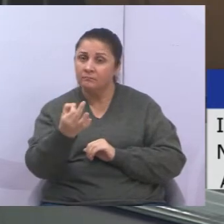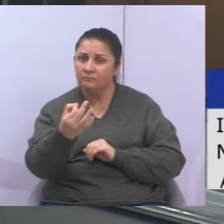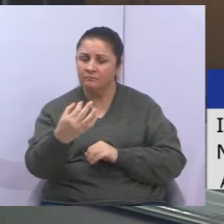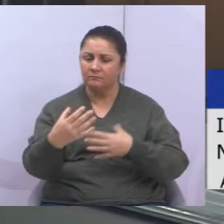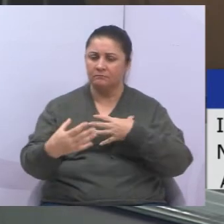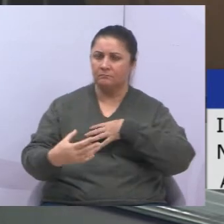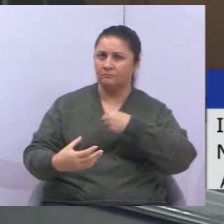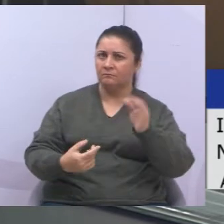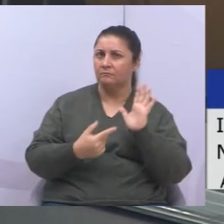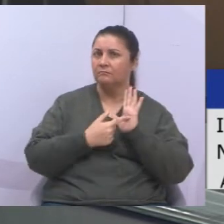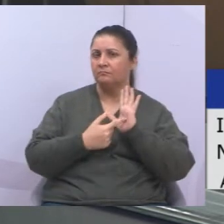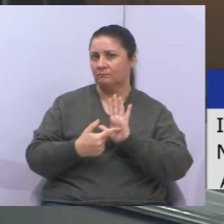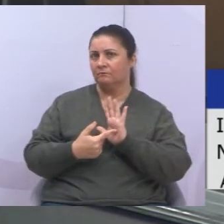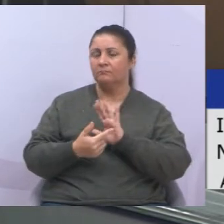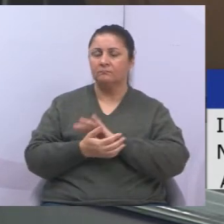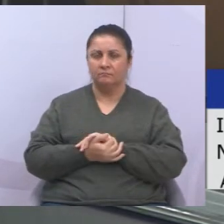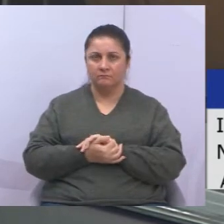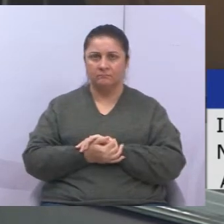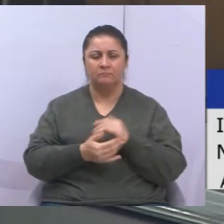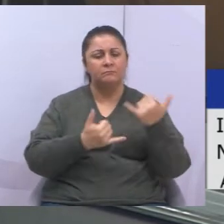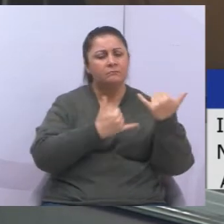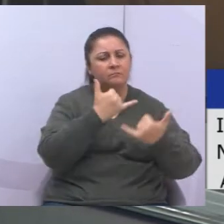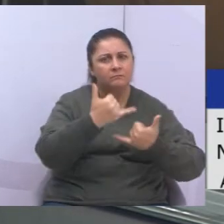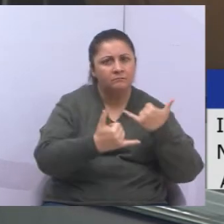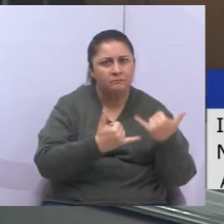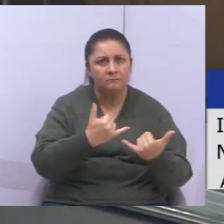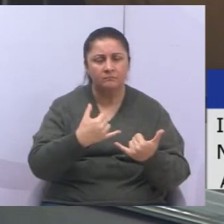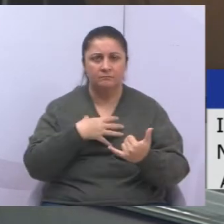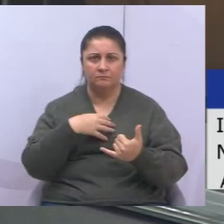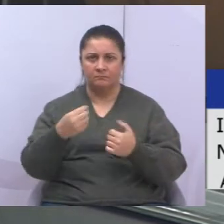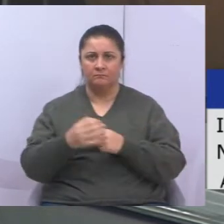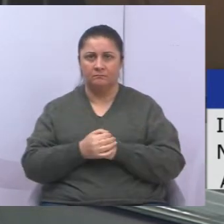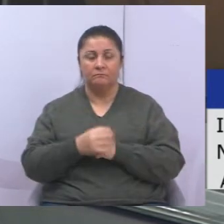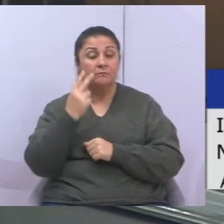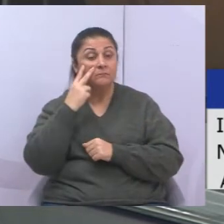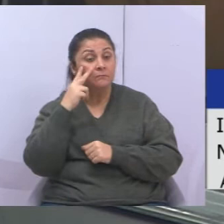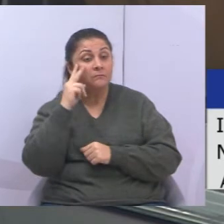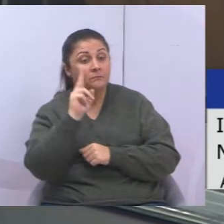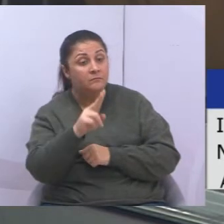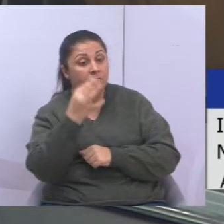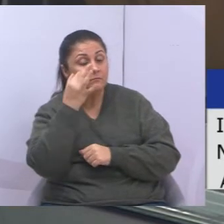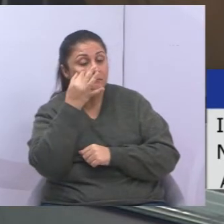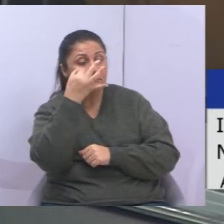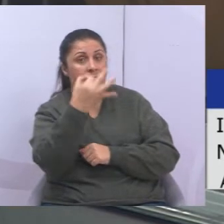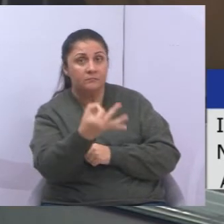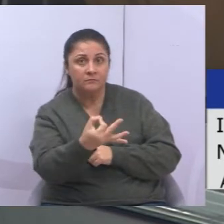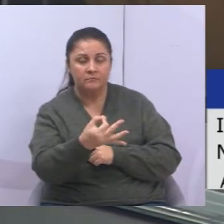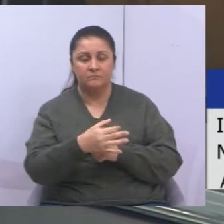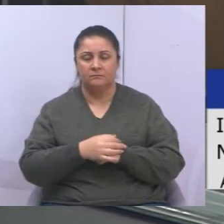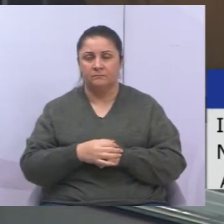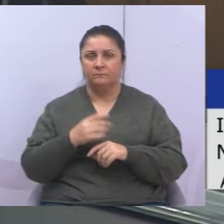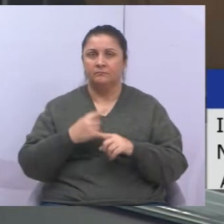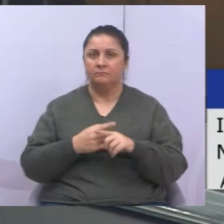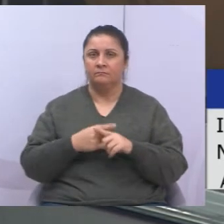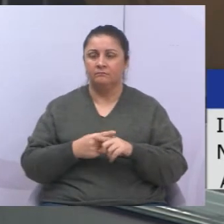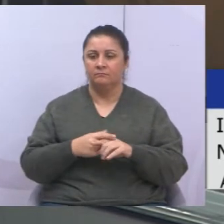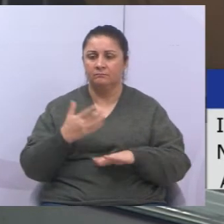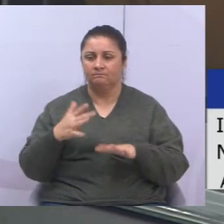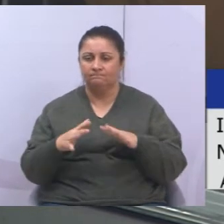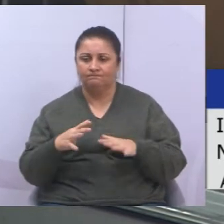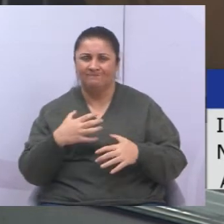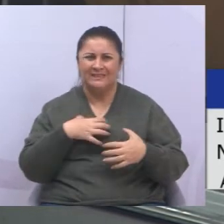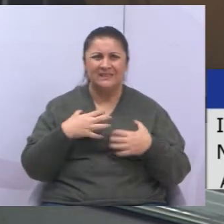filhos deem a vocês. Brinquem com eles. Escutem o que eles têm para dizer, porque muitas vezes, por meio das